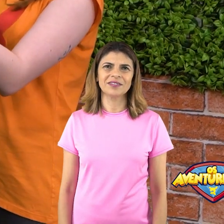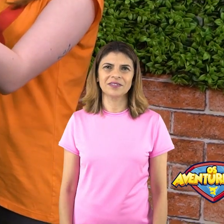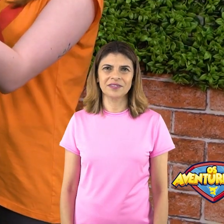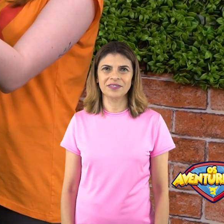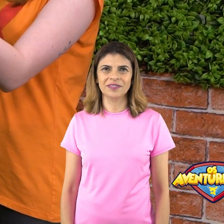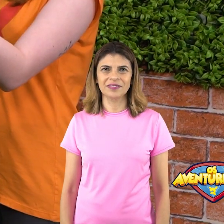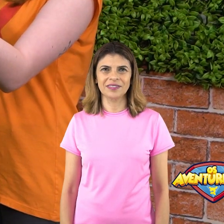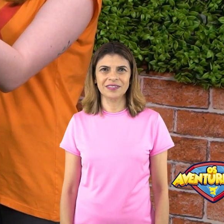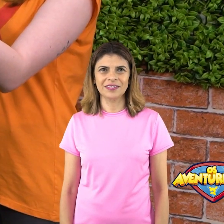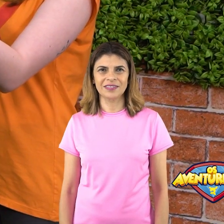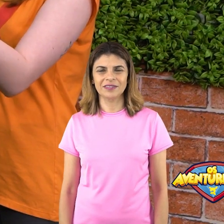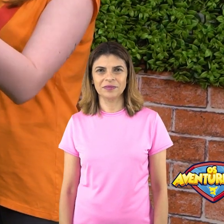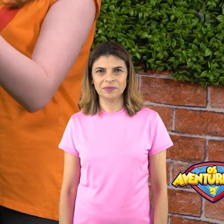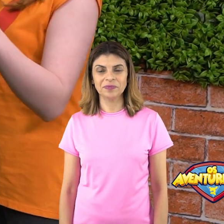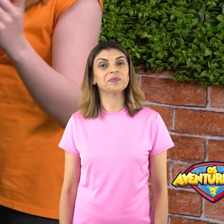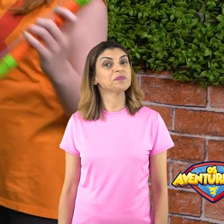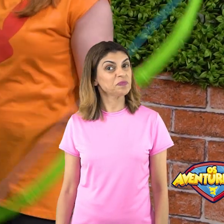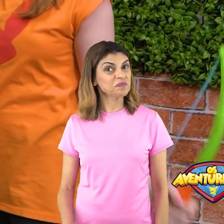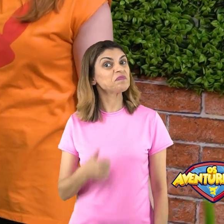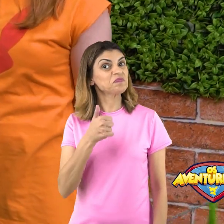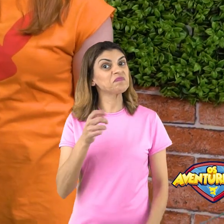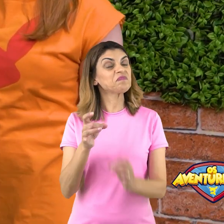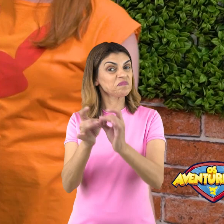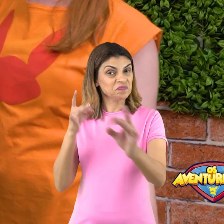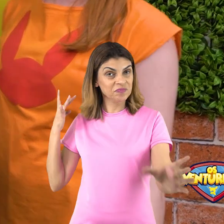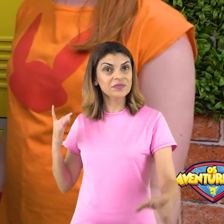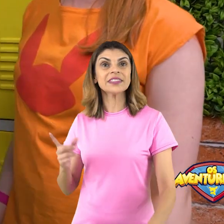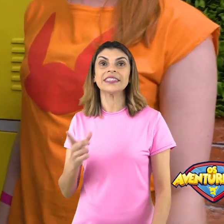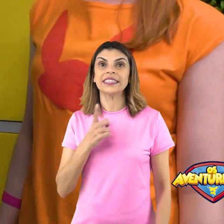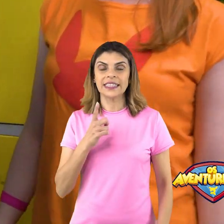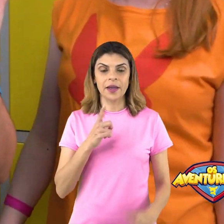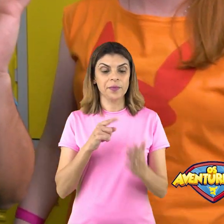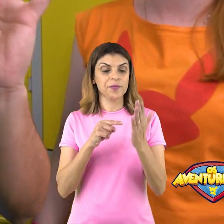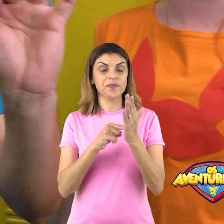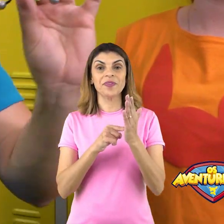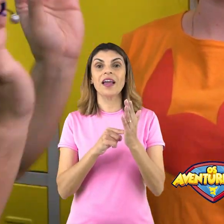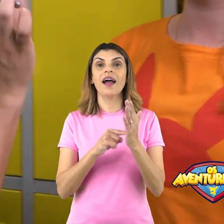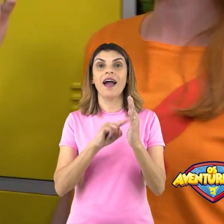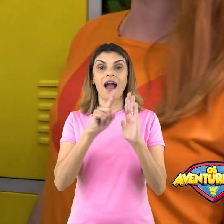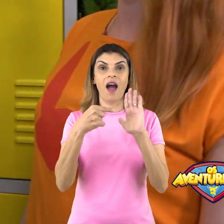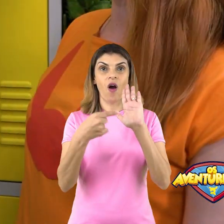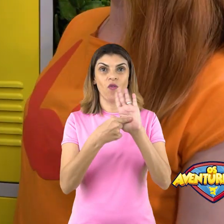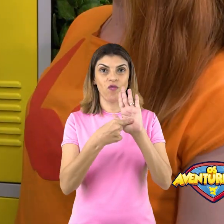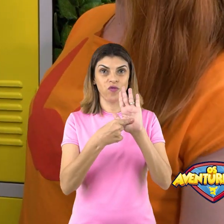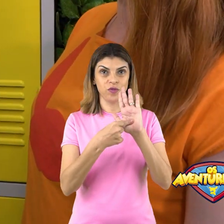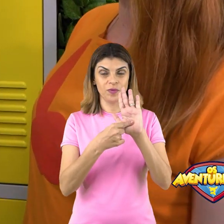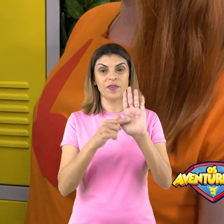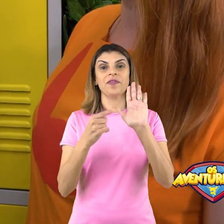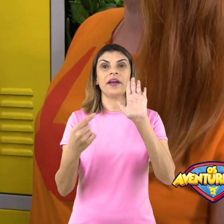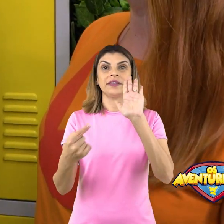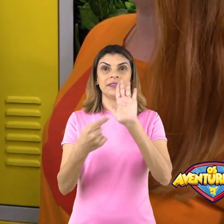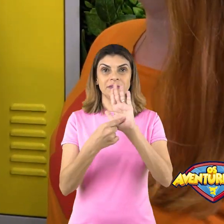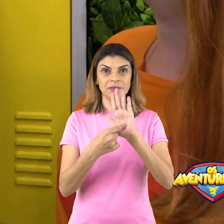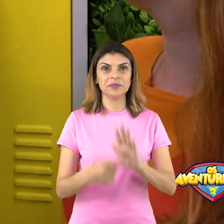Falhou, vai! O negócio vai sério. E a gente tem os alvos, tá vendo? São esses brinquedinhos aqui. A gente vai colar